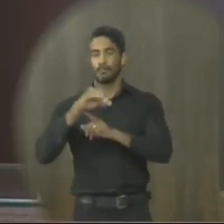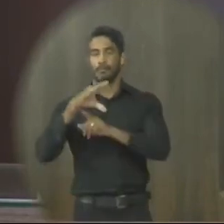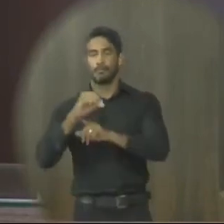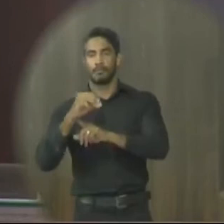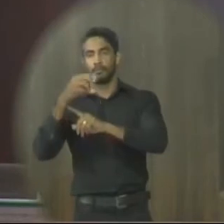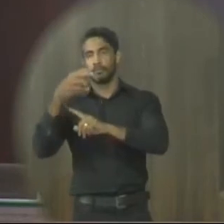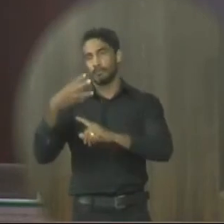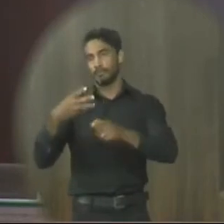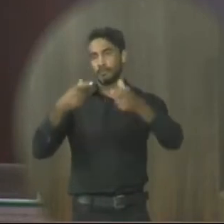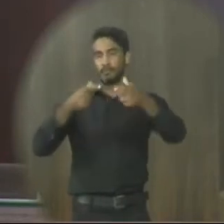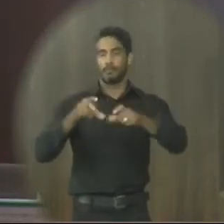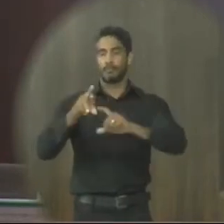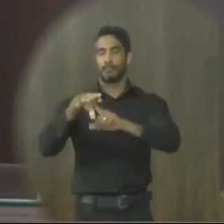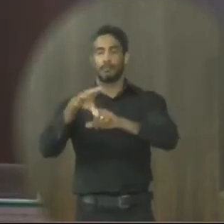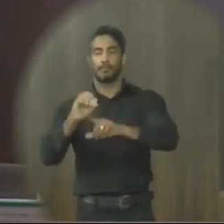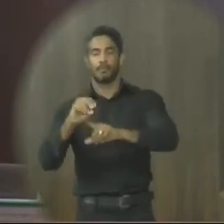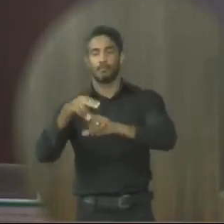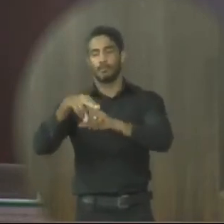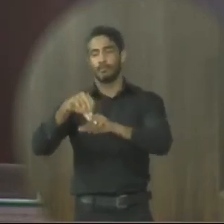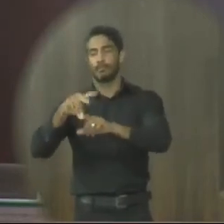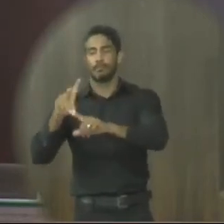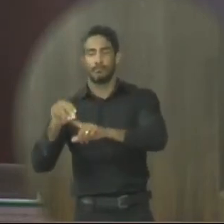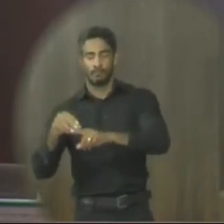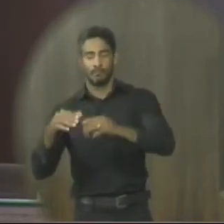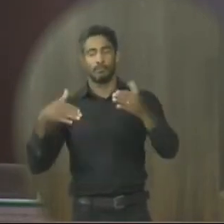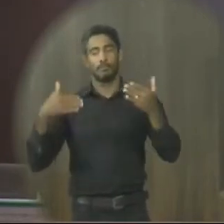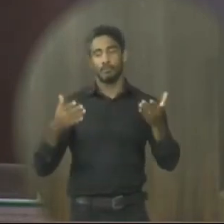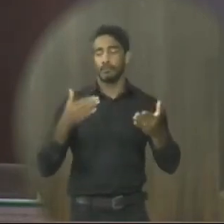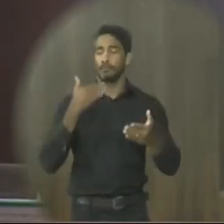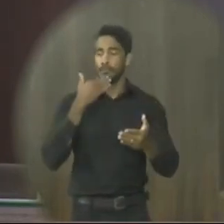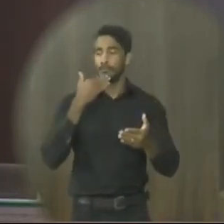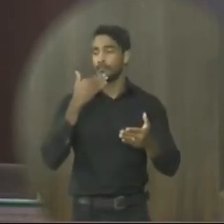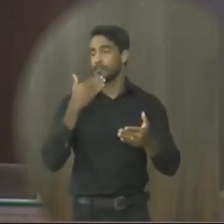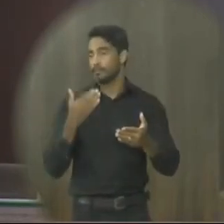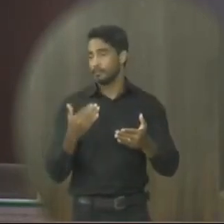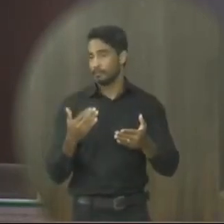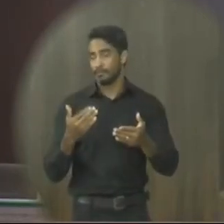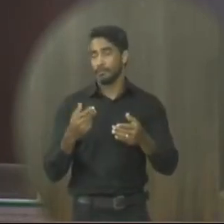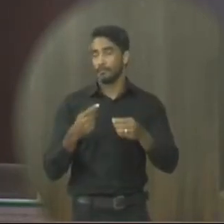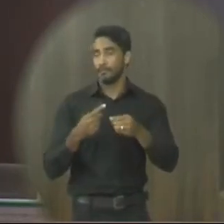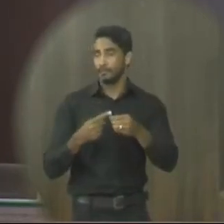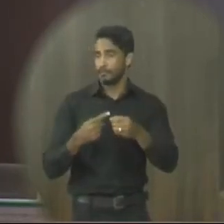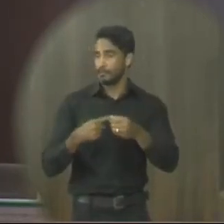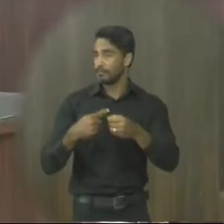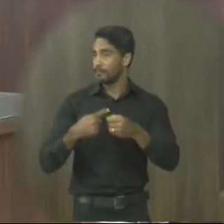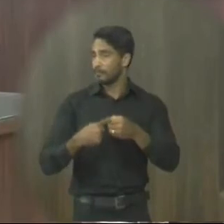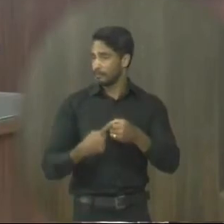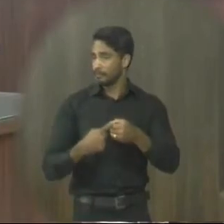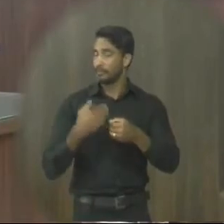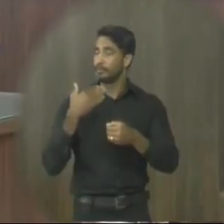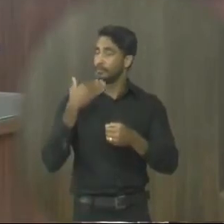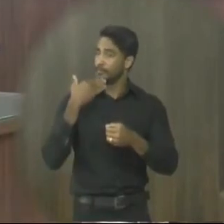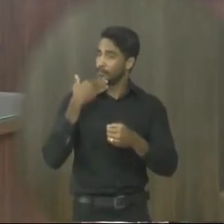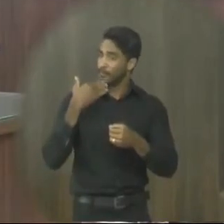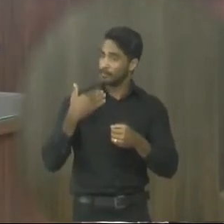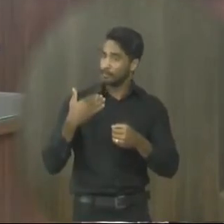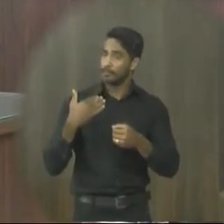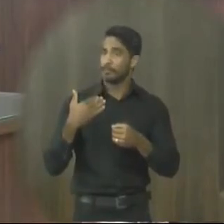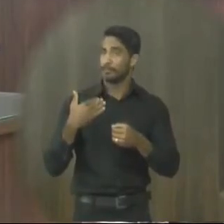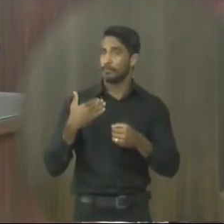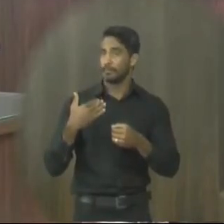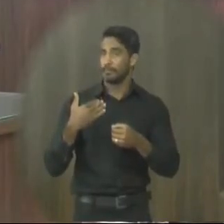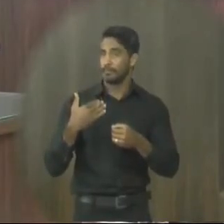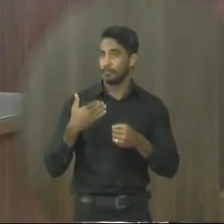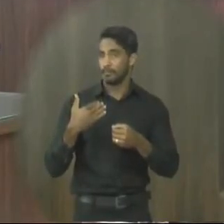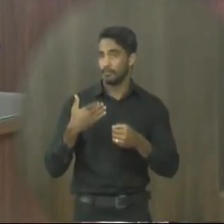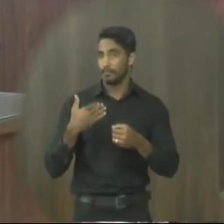bairro Rio Novo. Diante das informações, o pedido dos municípios é que solicito que,